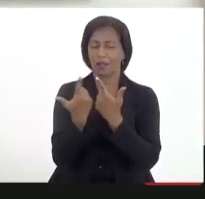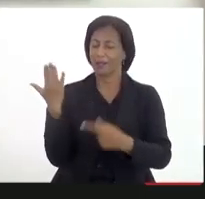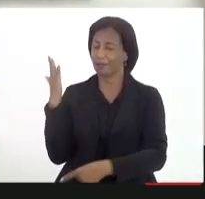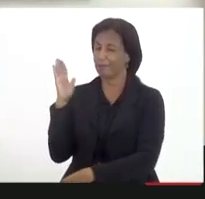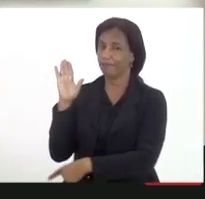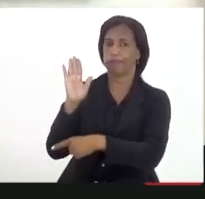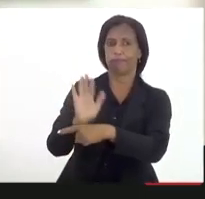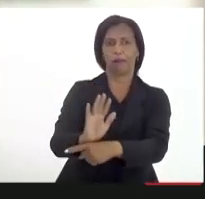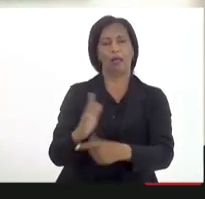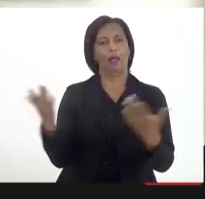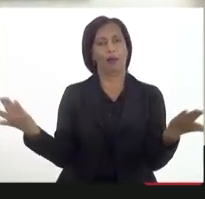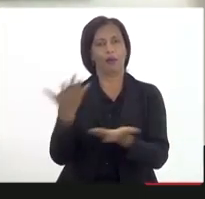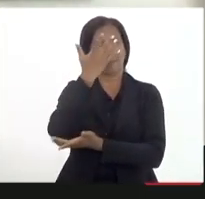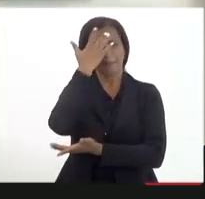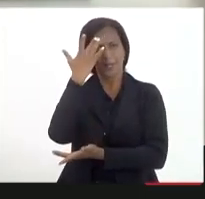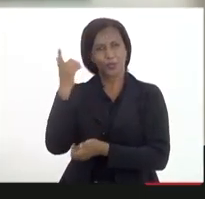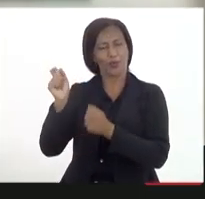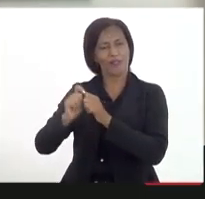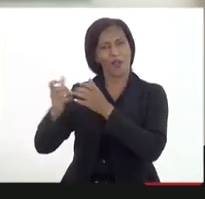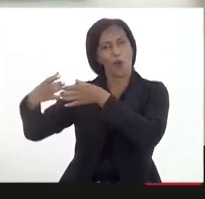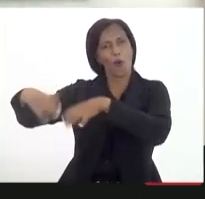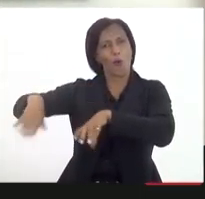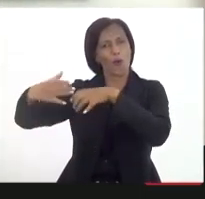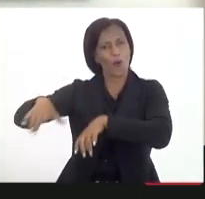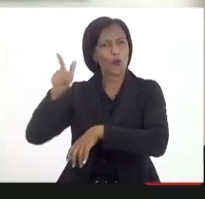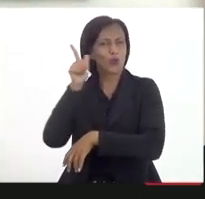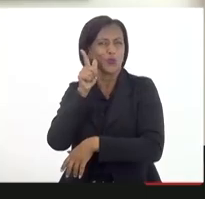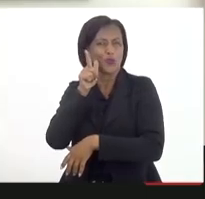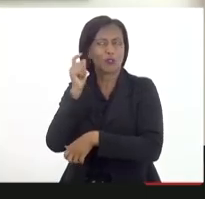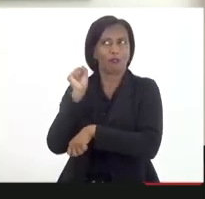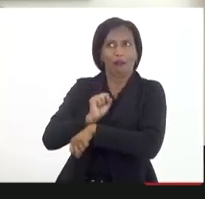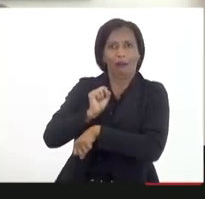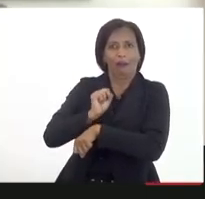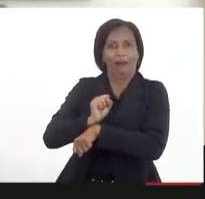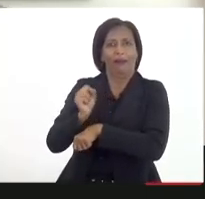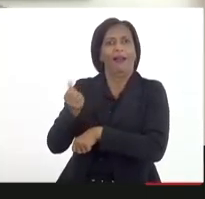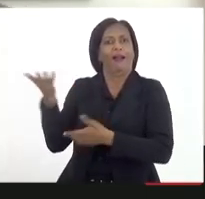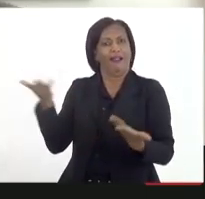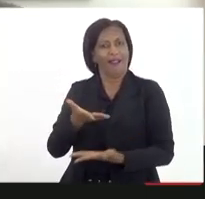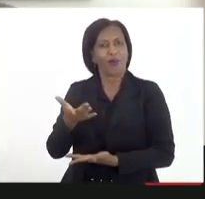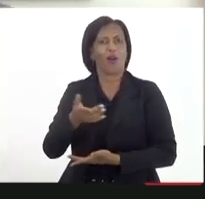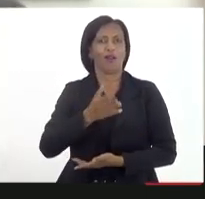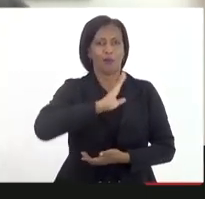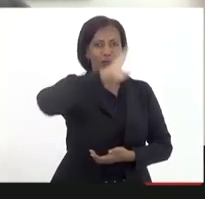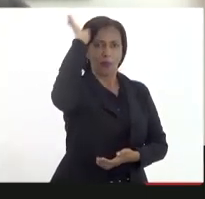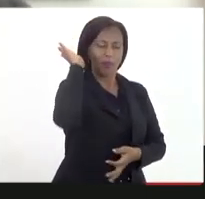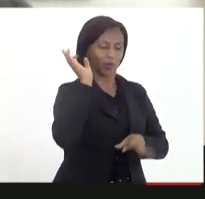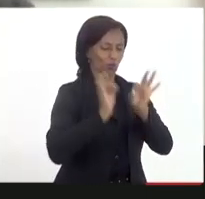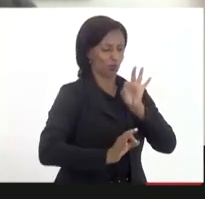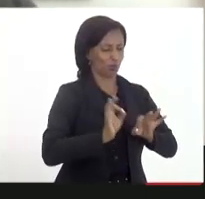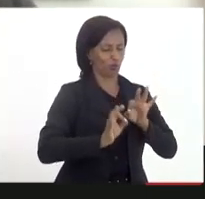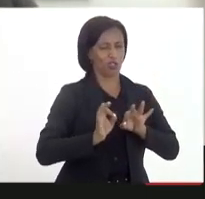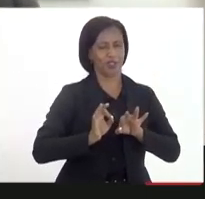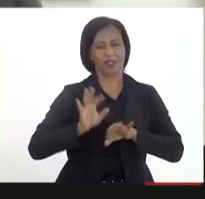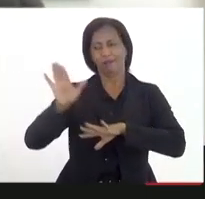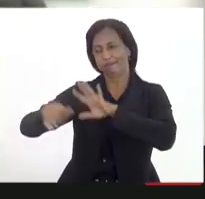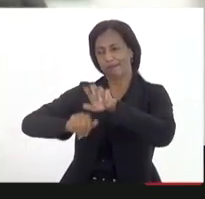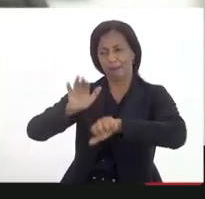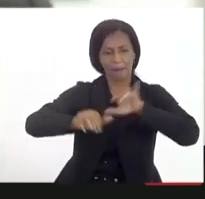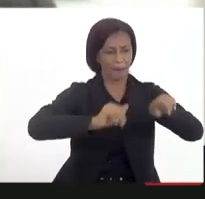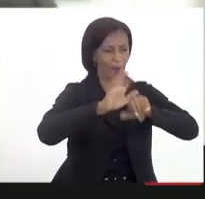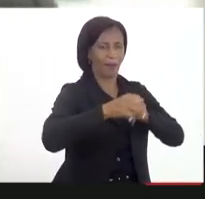Aqueles que concursados esperam ser chato ser chamado e o corpo de bombeiros fez justiça e convocou esses